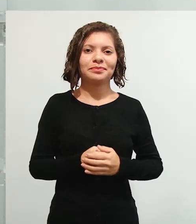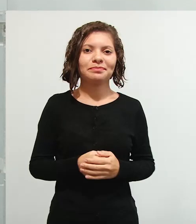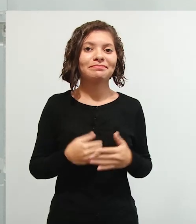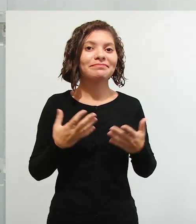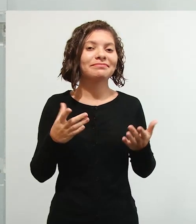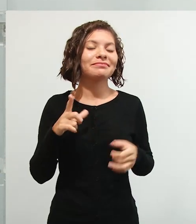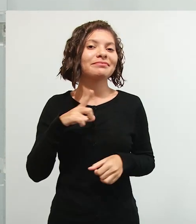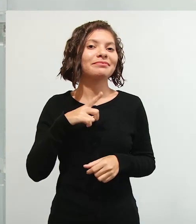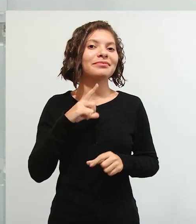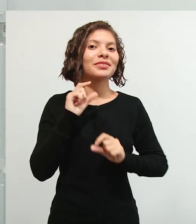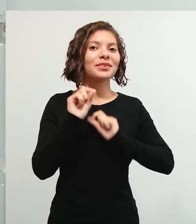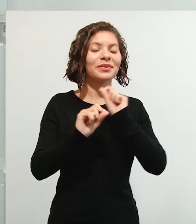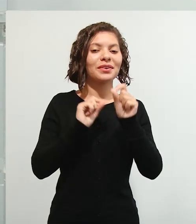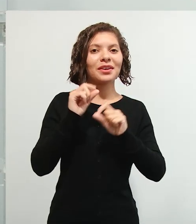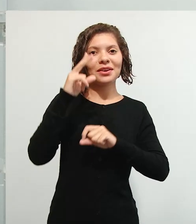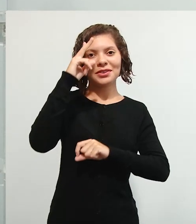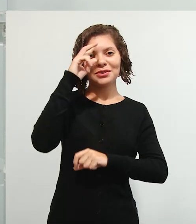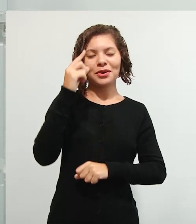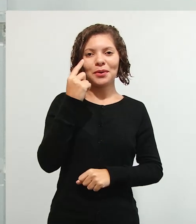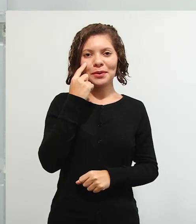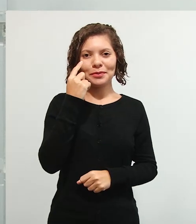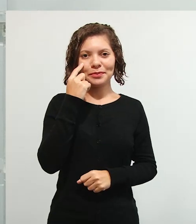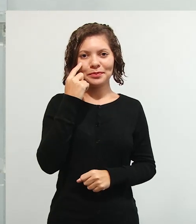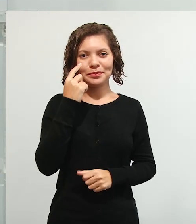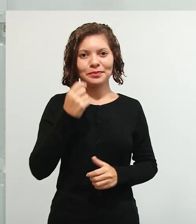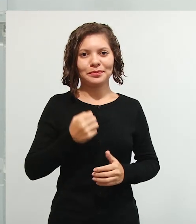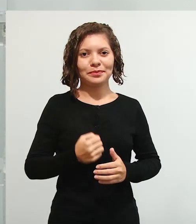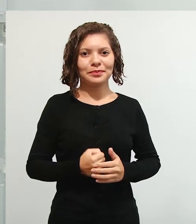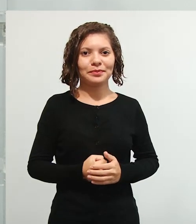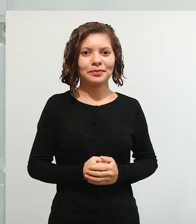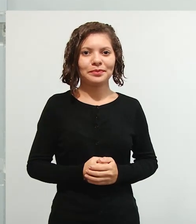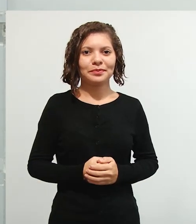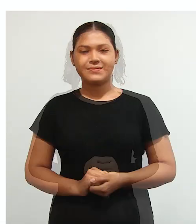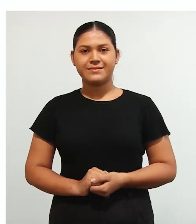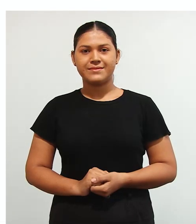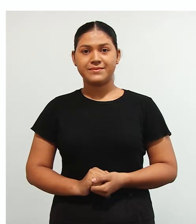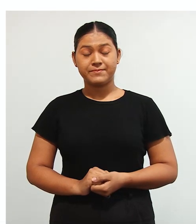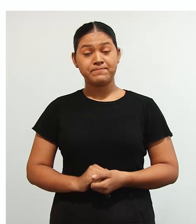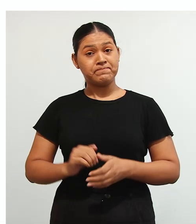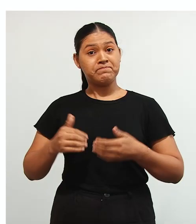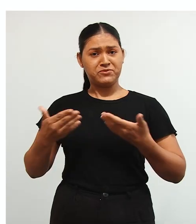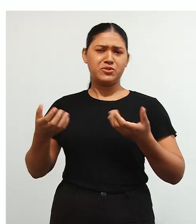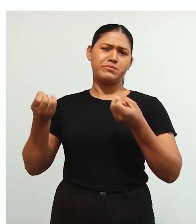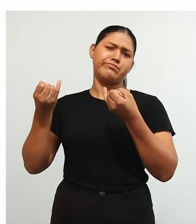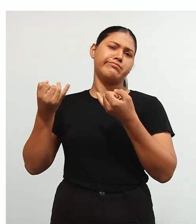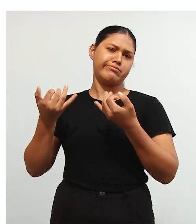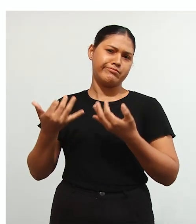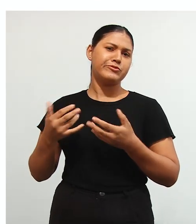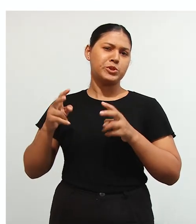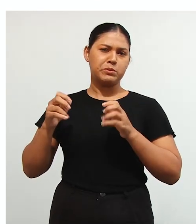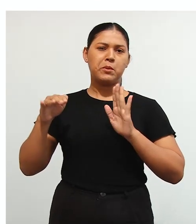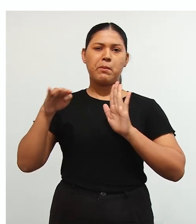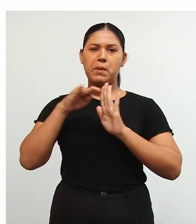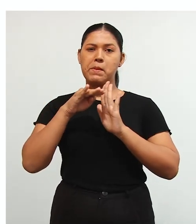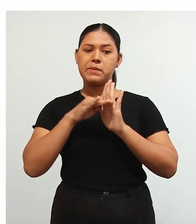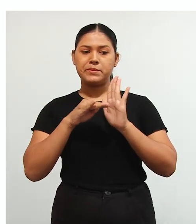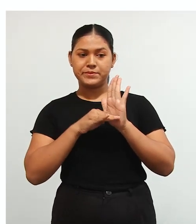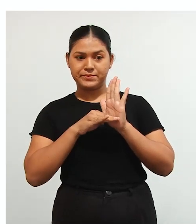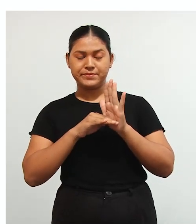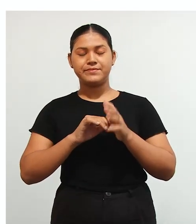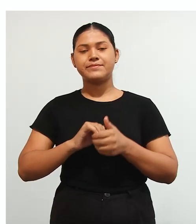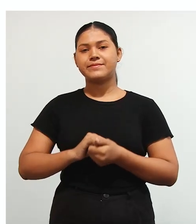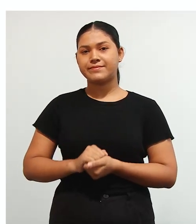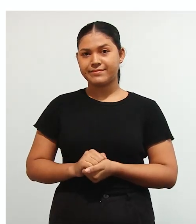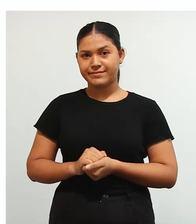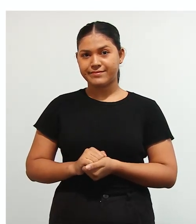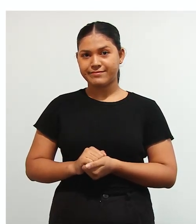temos uma dimensão histórica. Vamos ver aqui então, olha. Então, eu já falei desse período aqui,